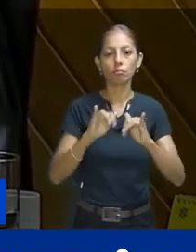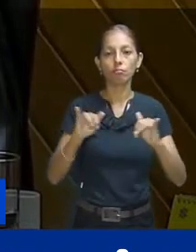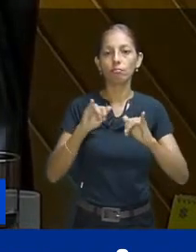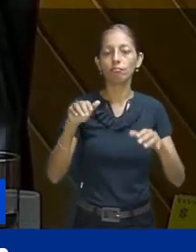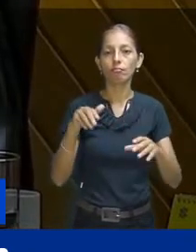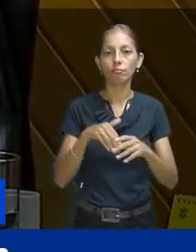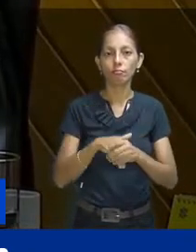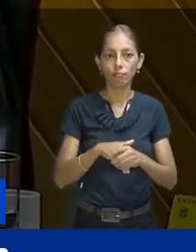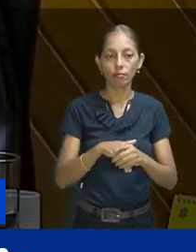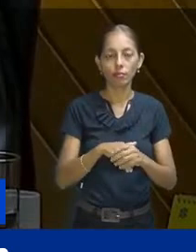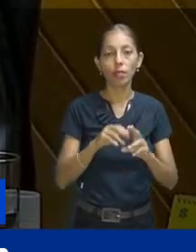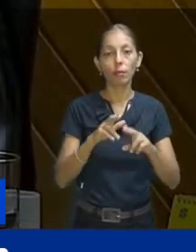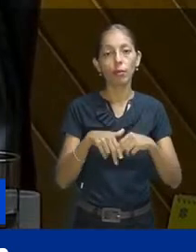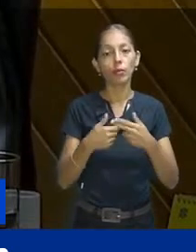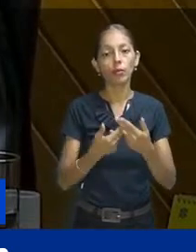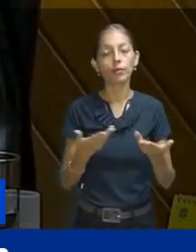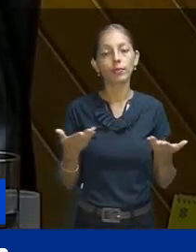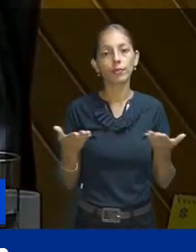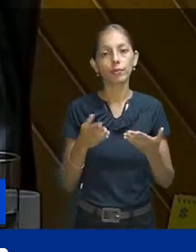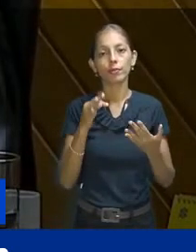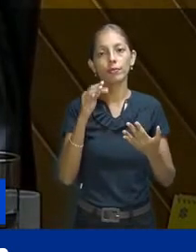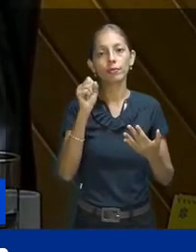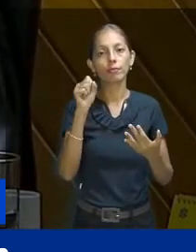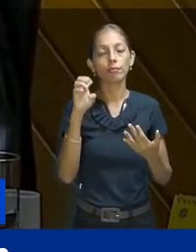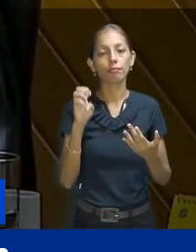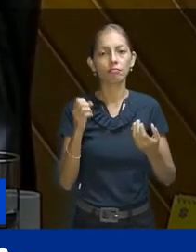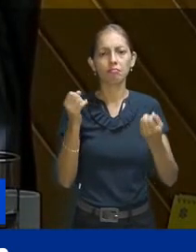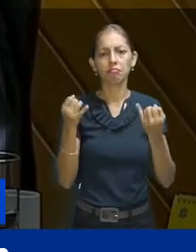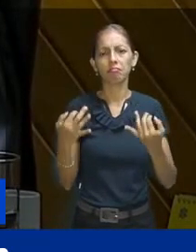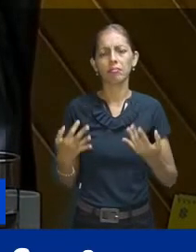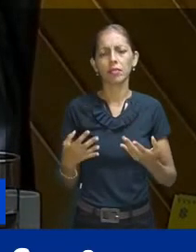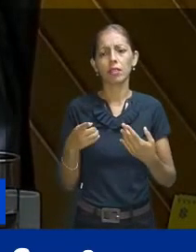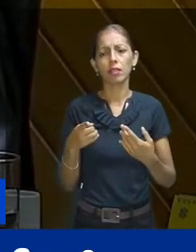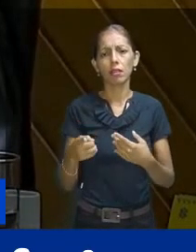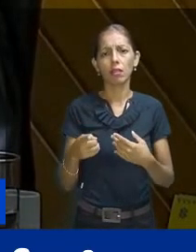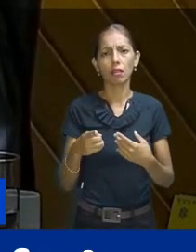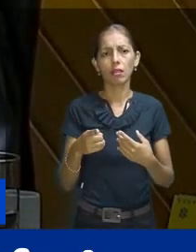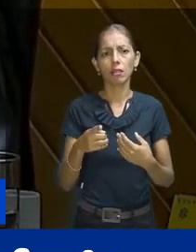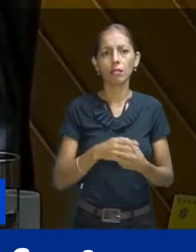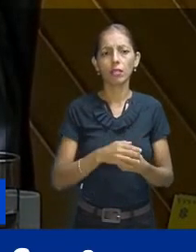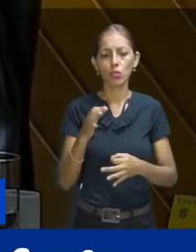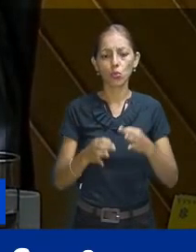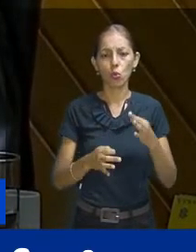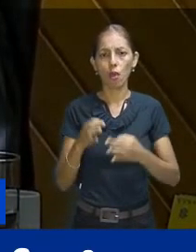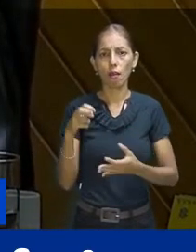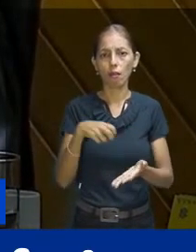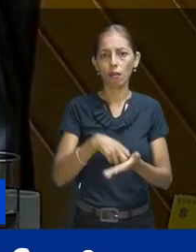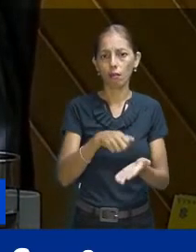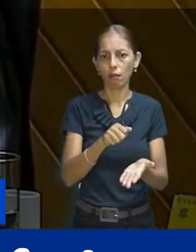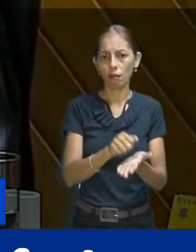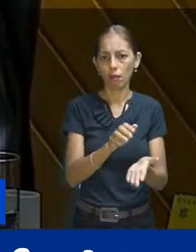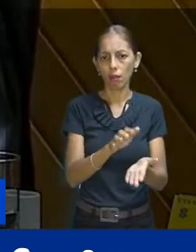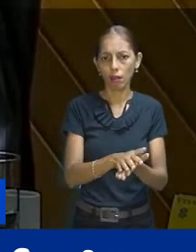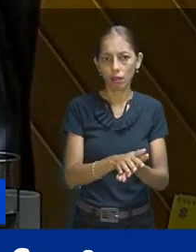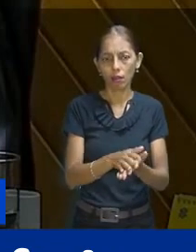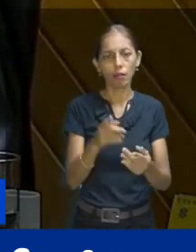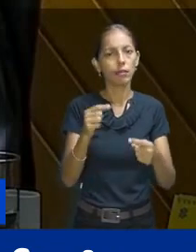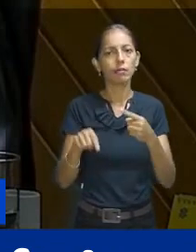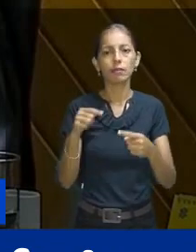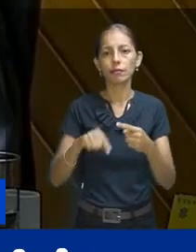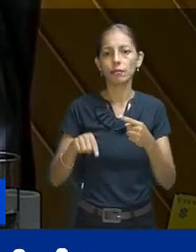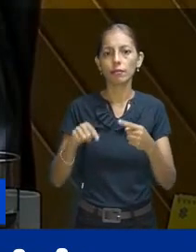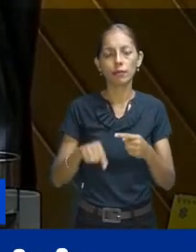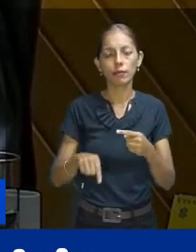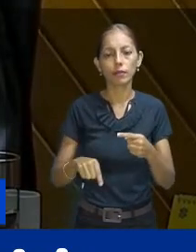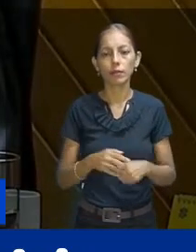precedentes persuasivos do TSE não são suficientes para alterar o julgado. A segunda omissão que identifico no acórdão é